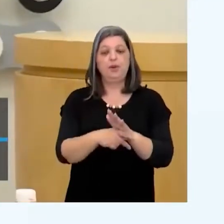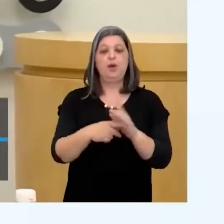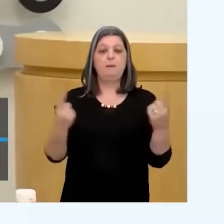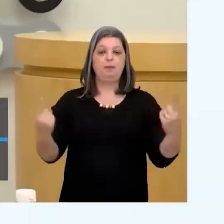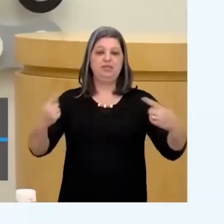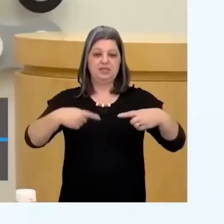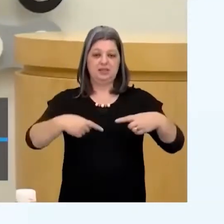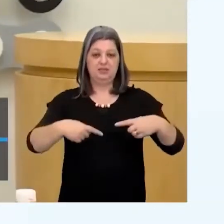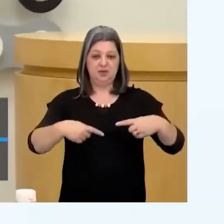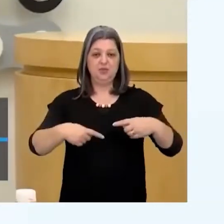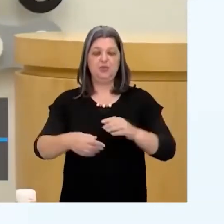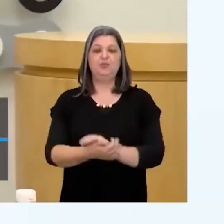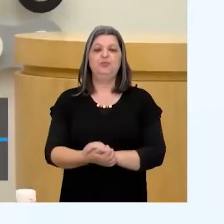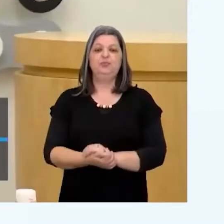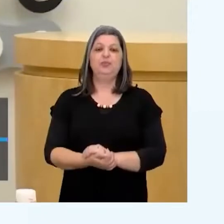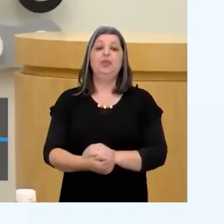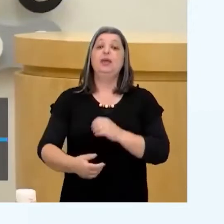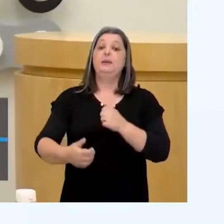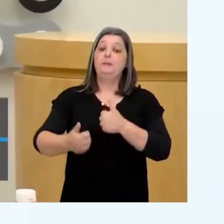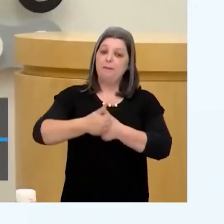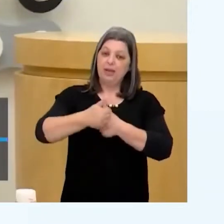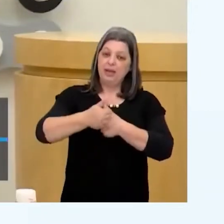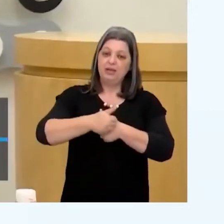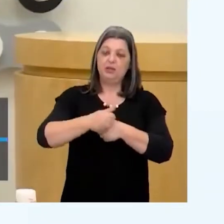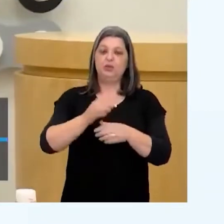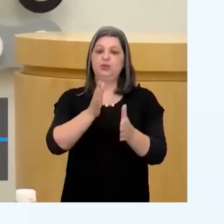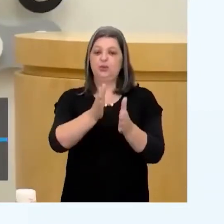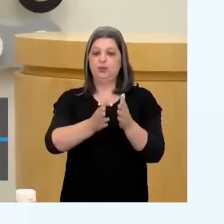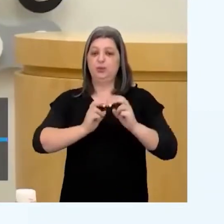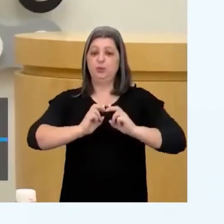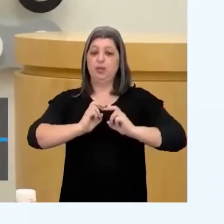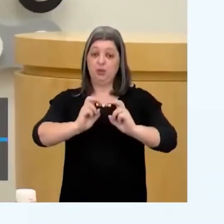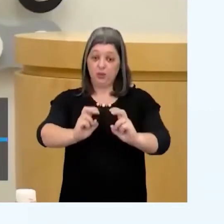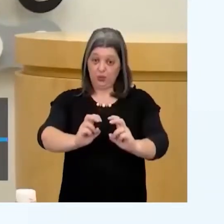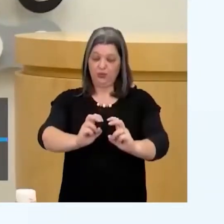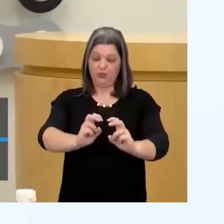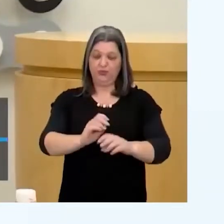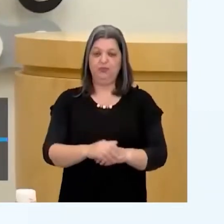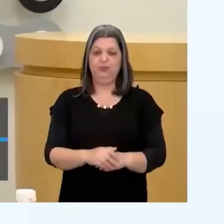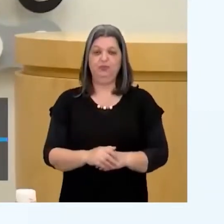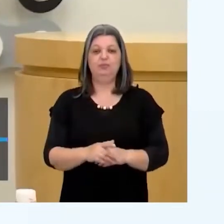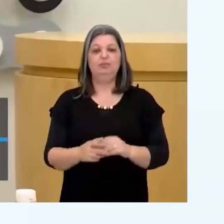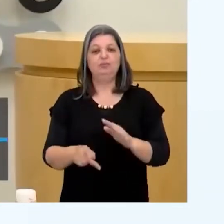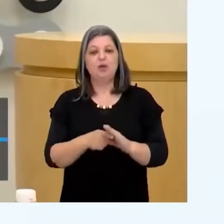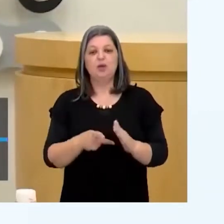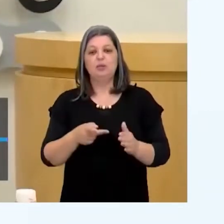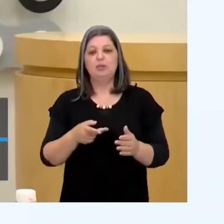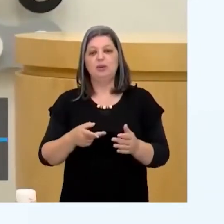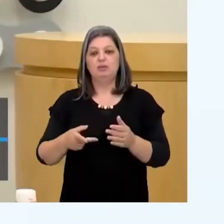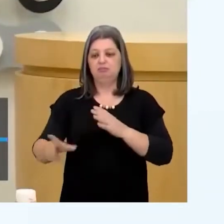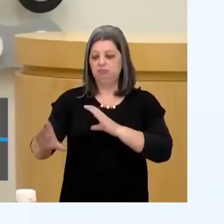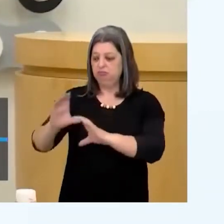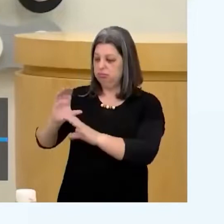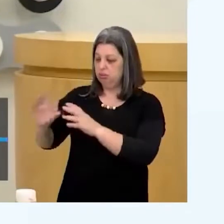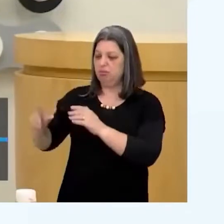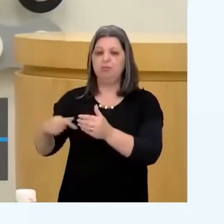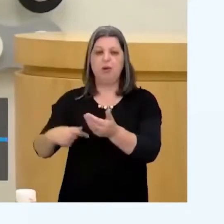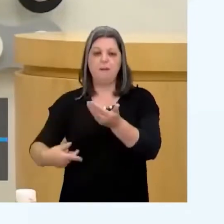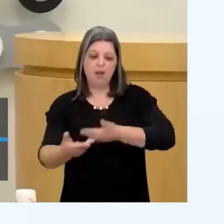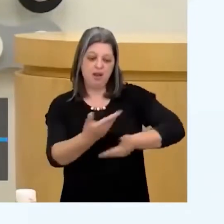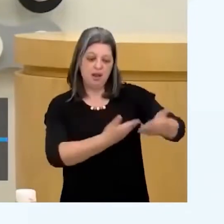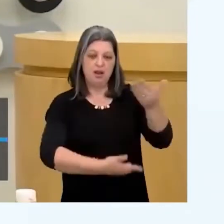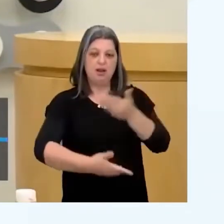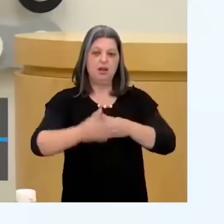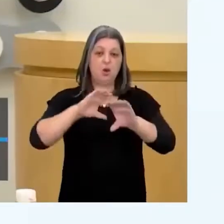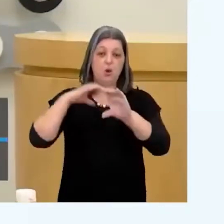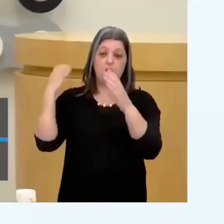as batalhas eram perto de metrôs. Isso facilitava a conexão entre as comunidades. Então a proposta do slam também